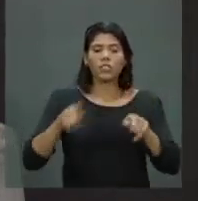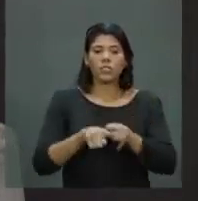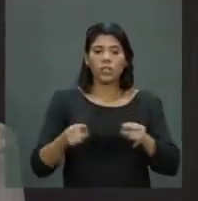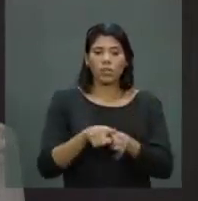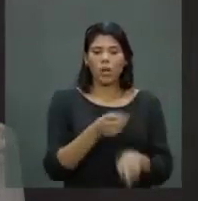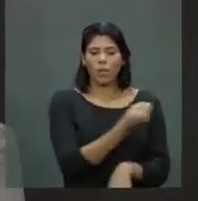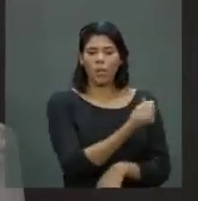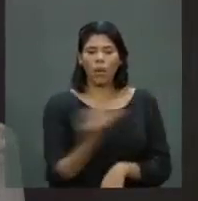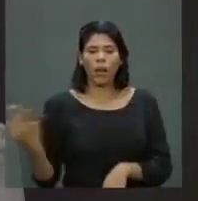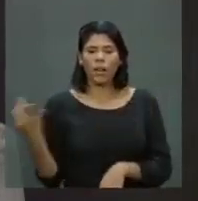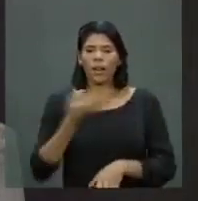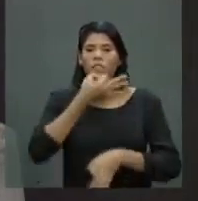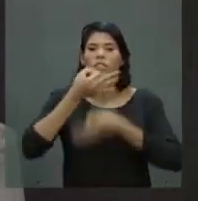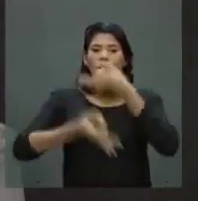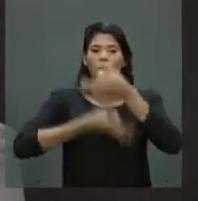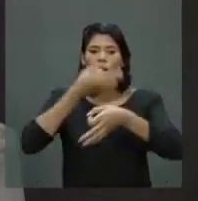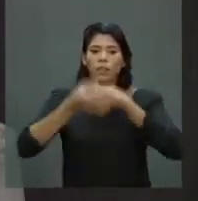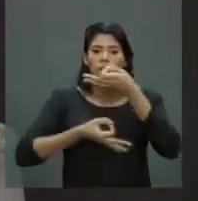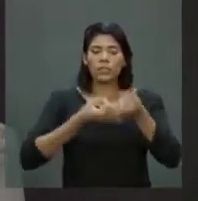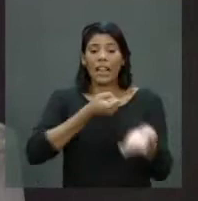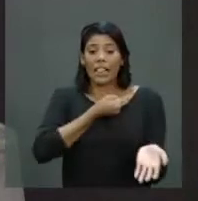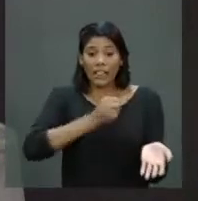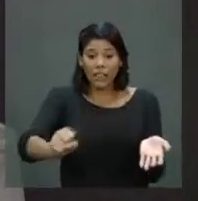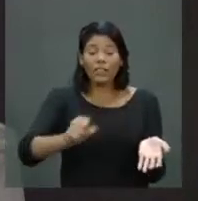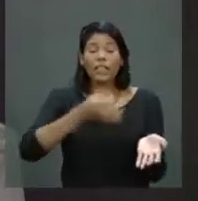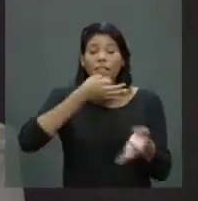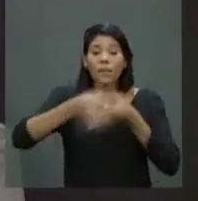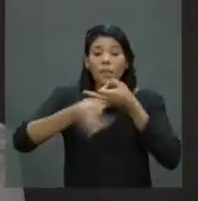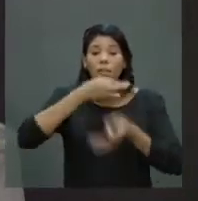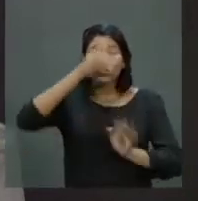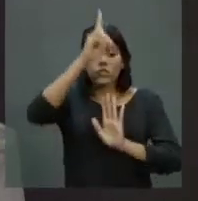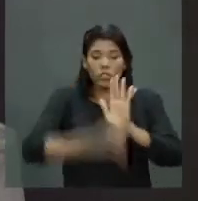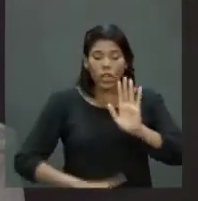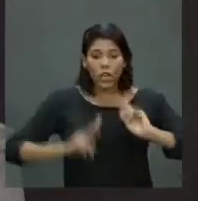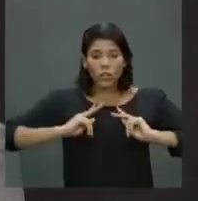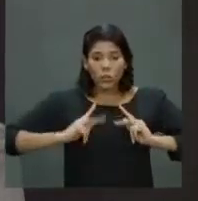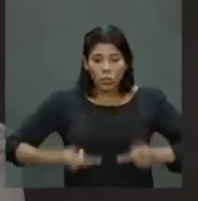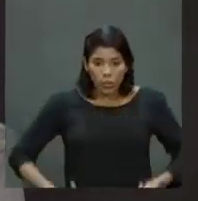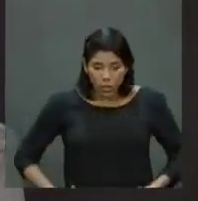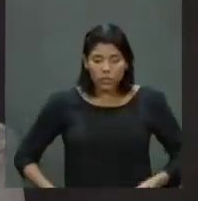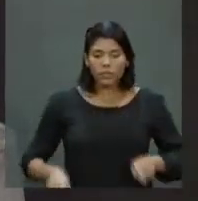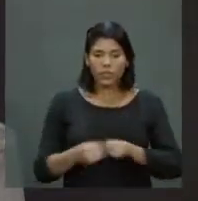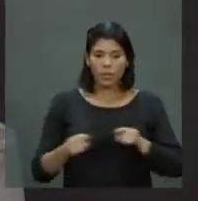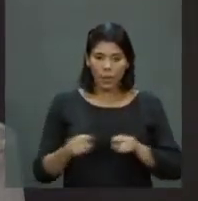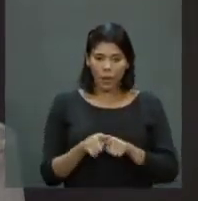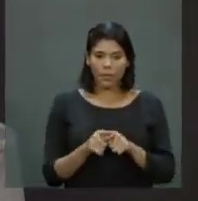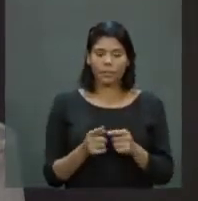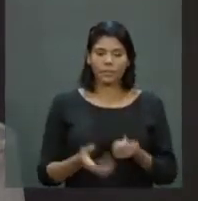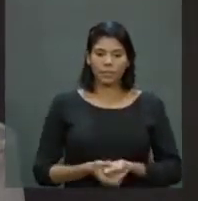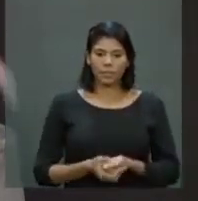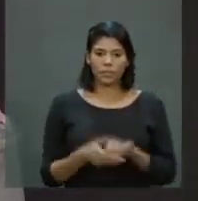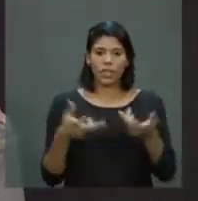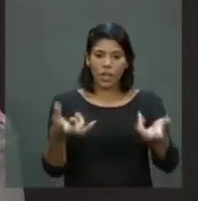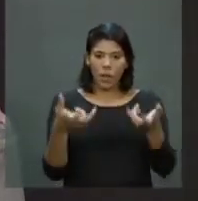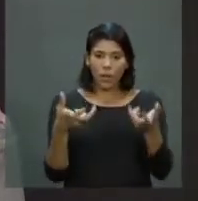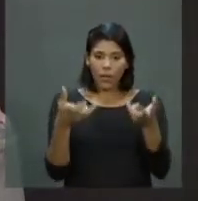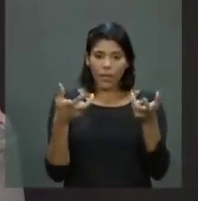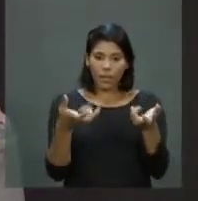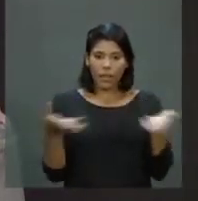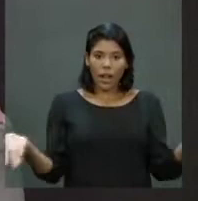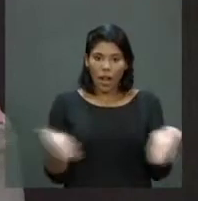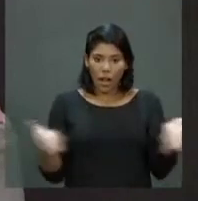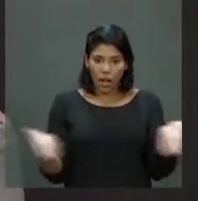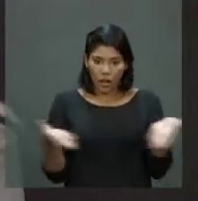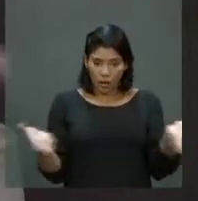pluralidade democrática, em defesa da democracia e dos direitos humanos. Eu queria conclamar não os